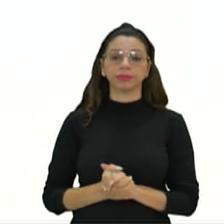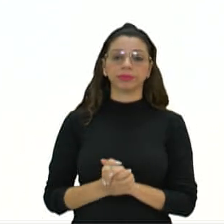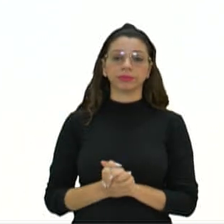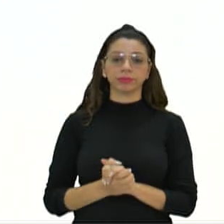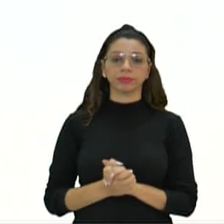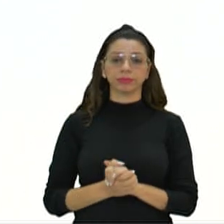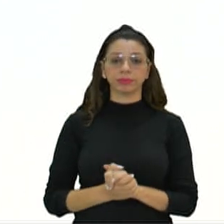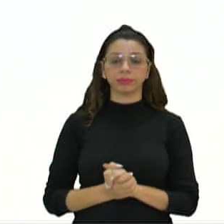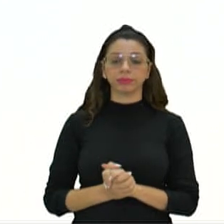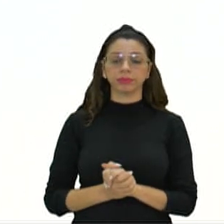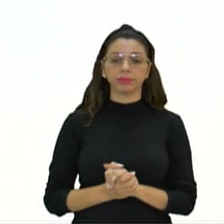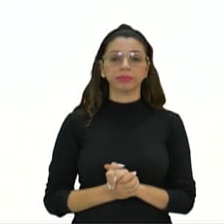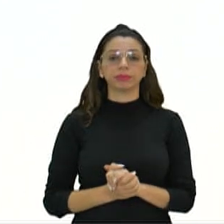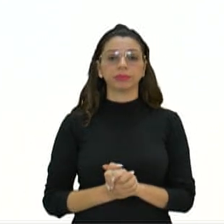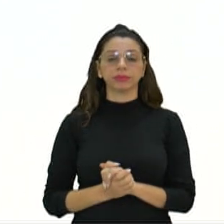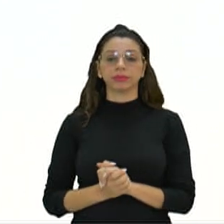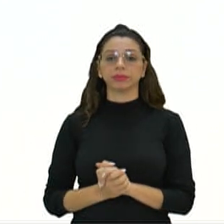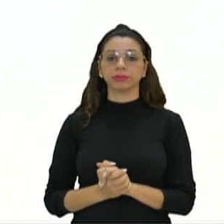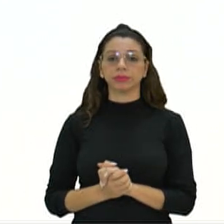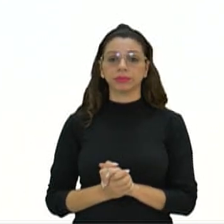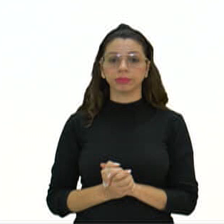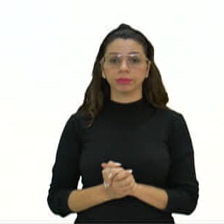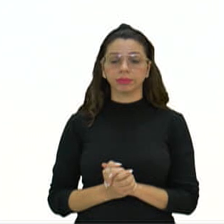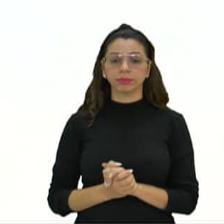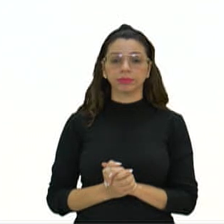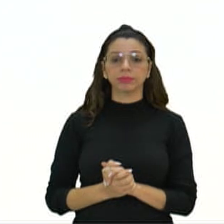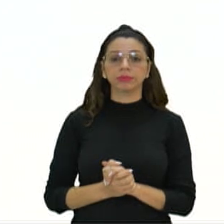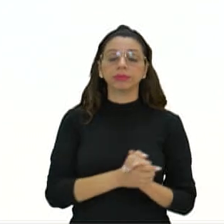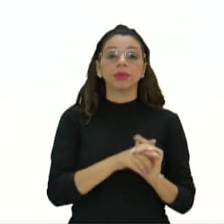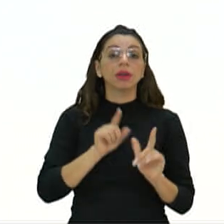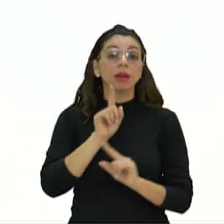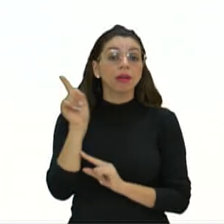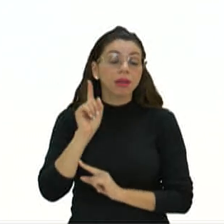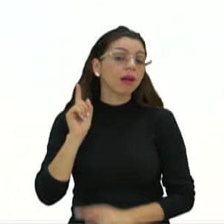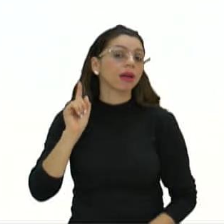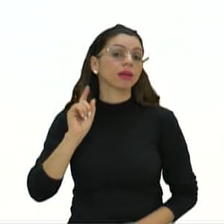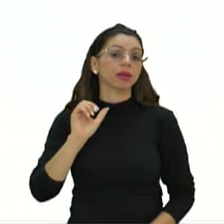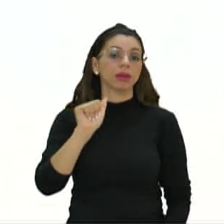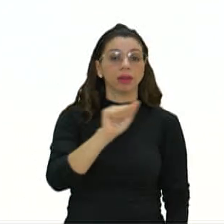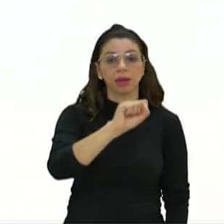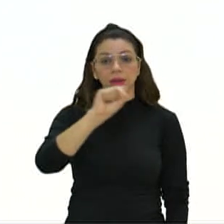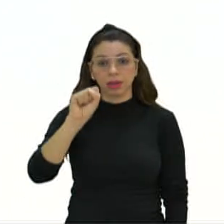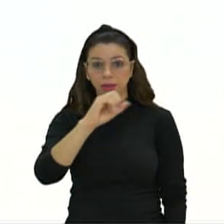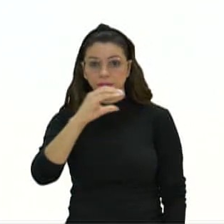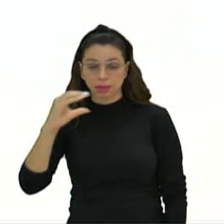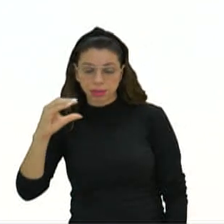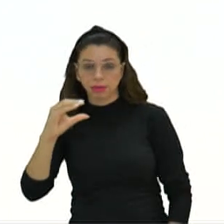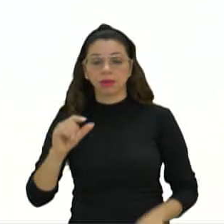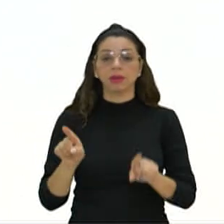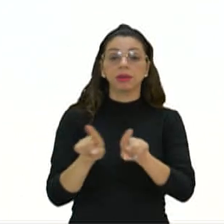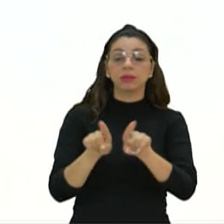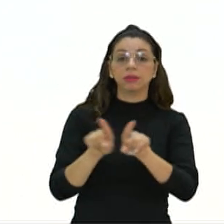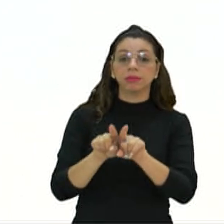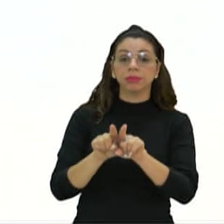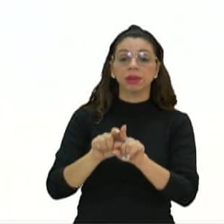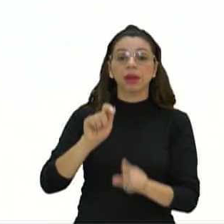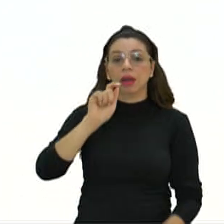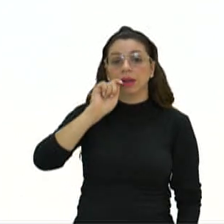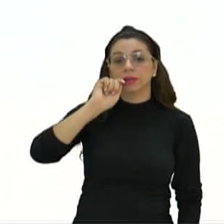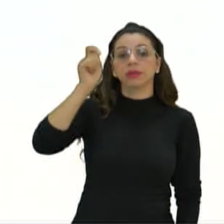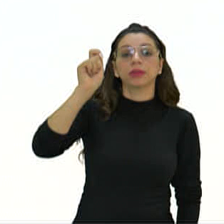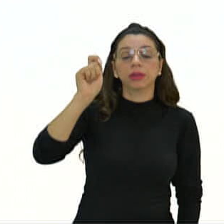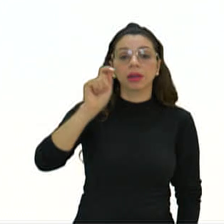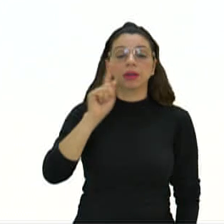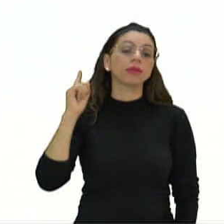Curitiba. A próxima seria São Francisco do Sul, lá em Santa Catarina. E Tiradentes, em Minas